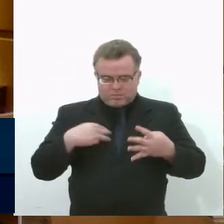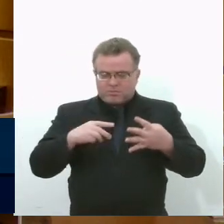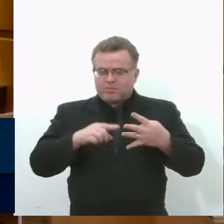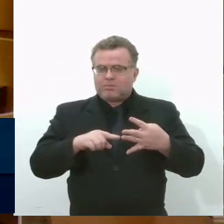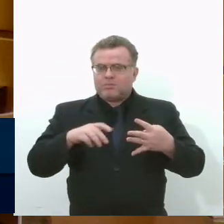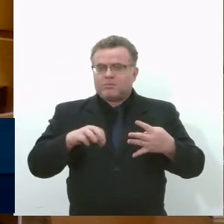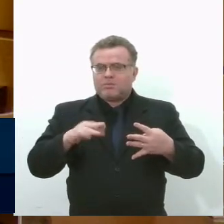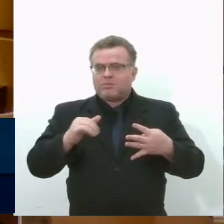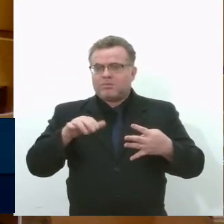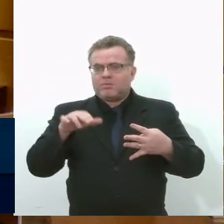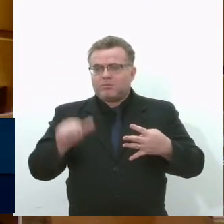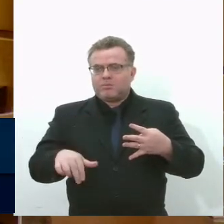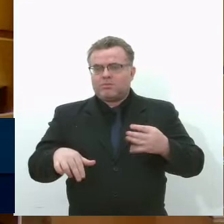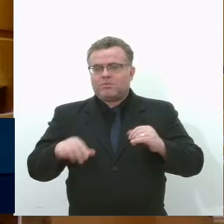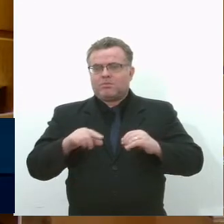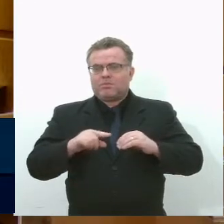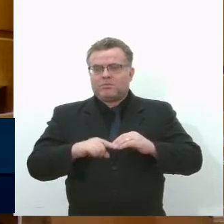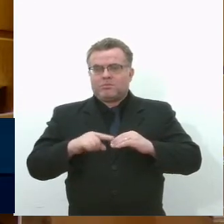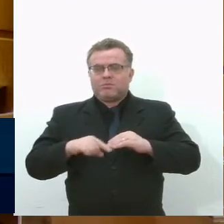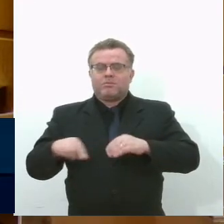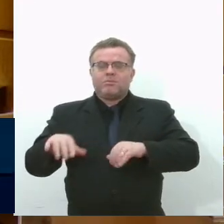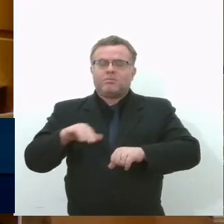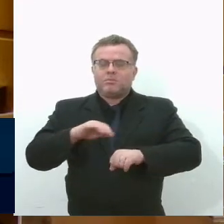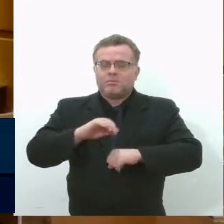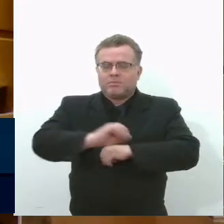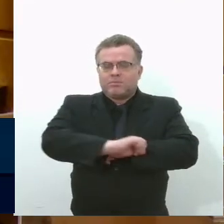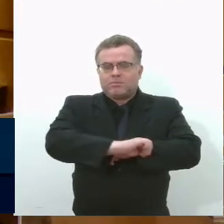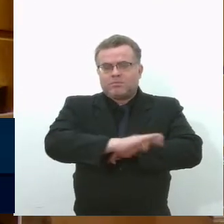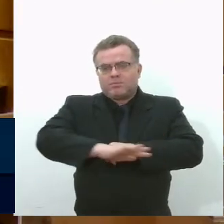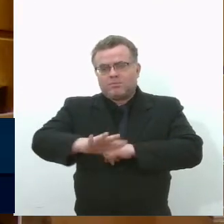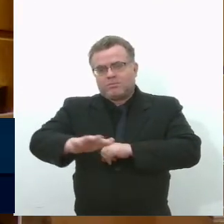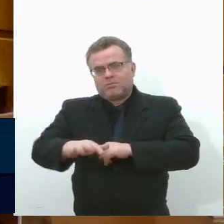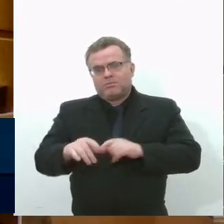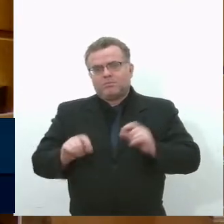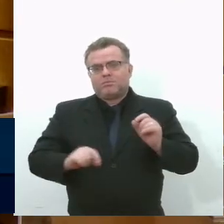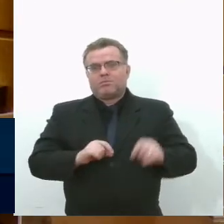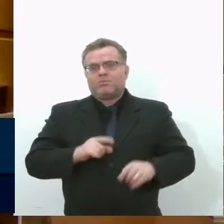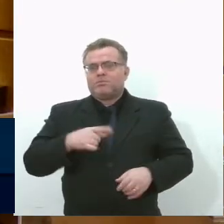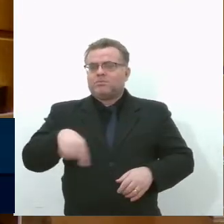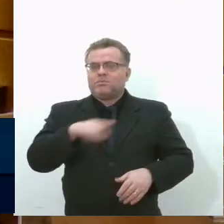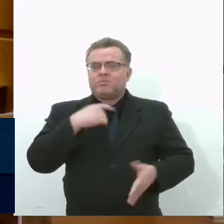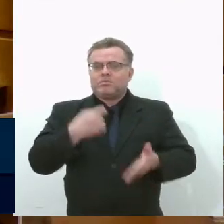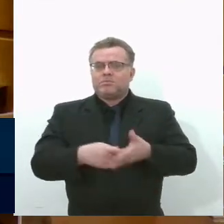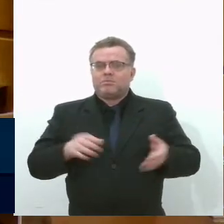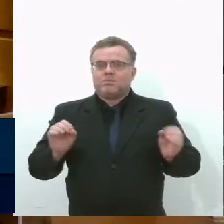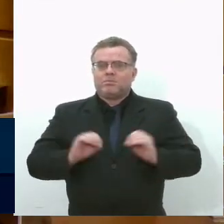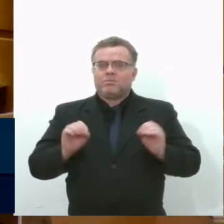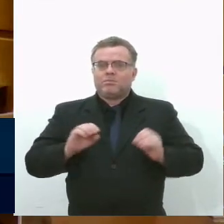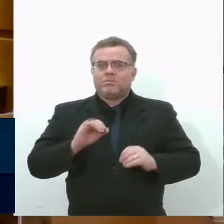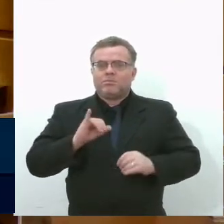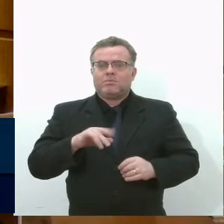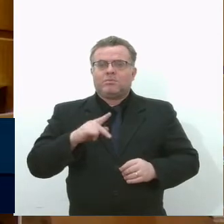a zona de expansão. Porque esses lugares não podem pagar IPTU, Aracaju.